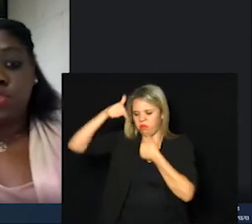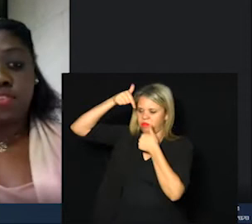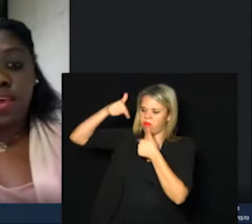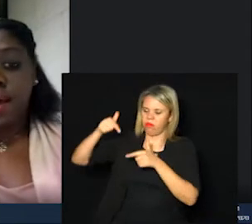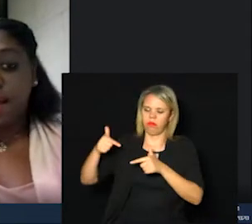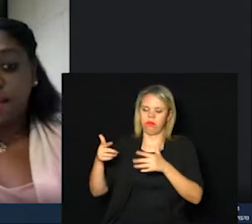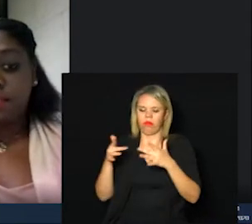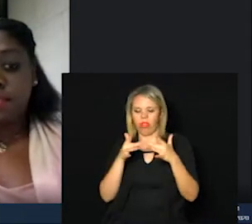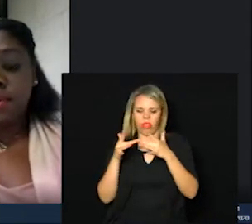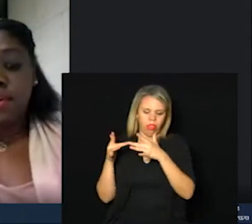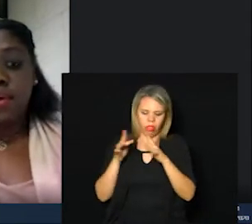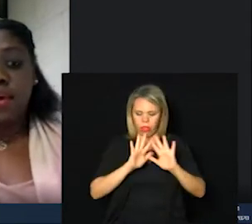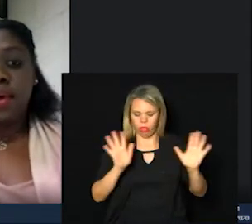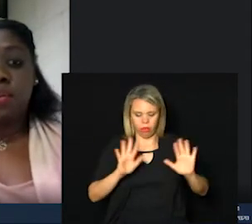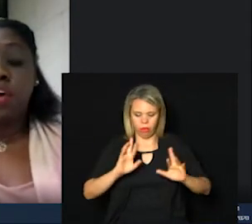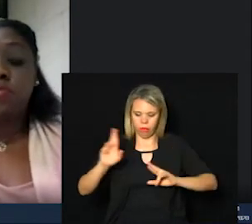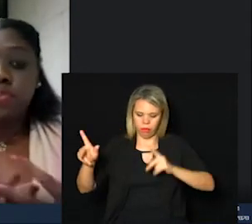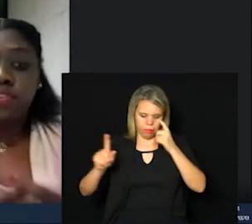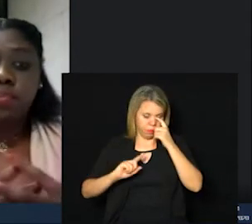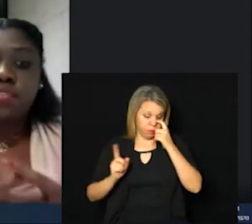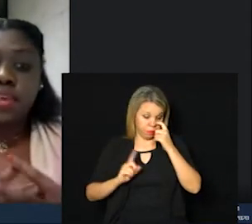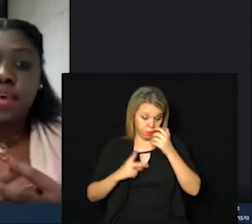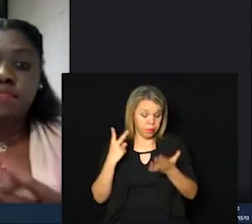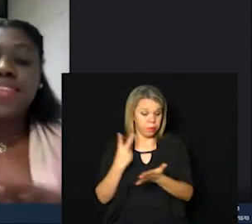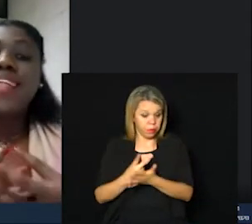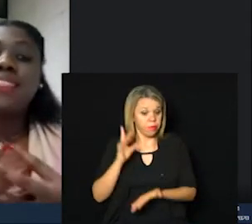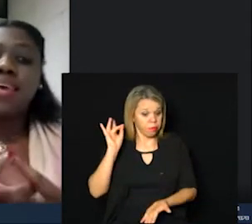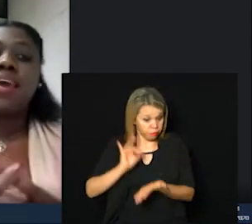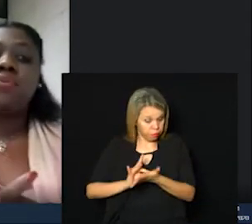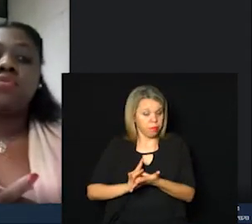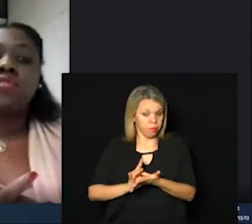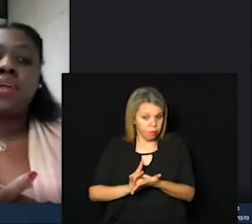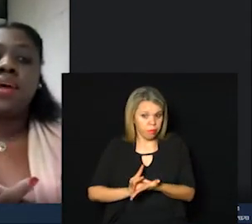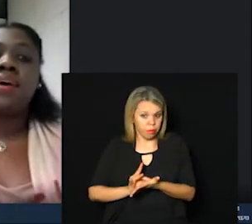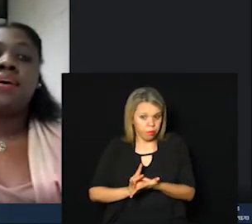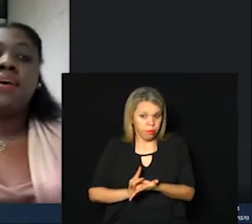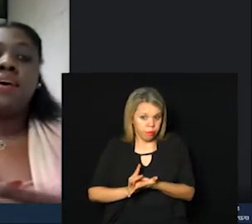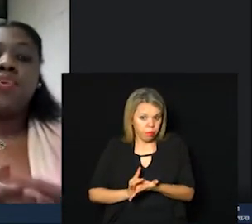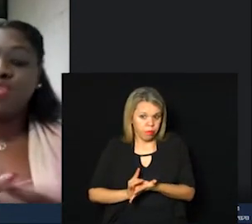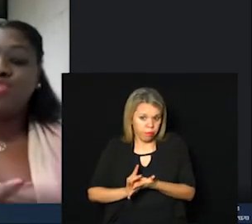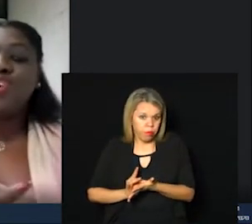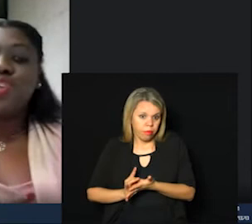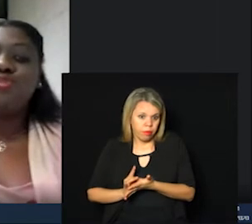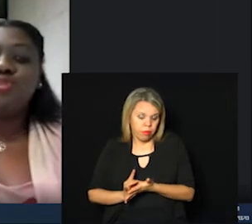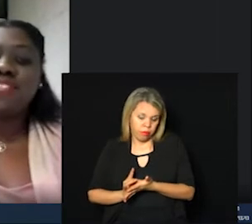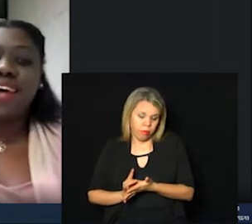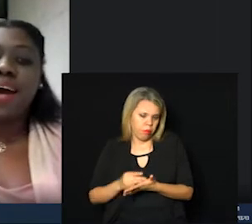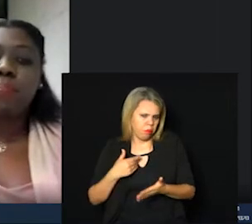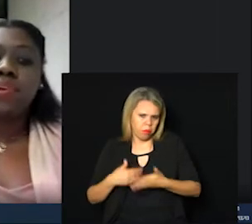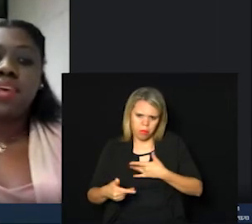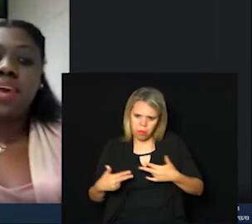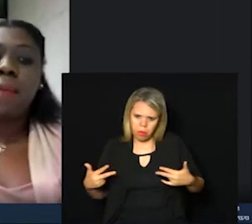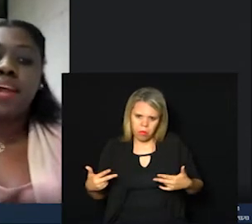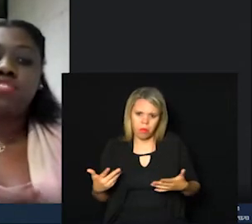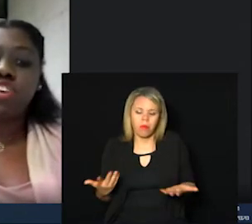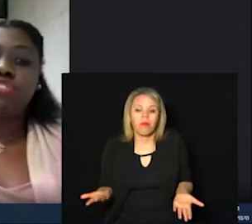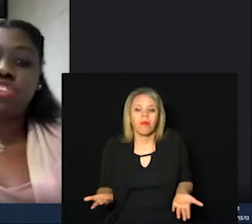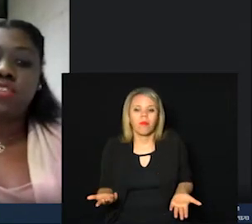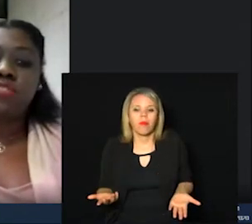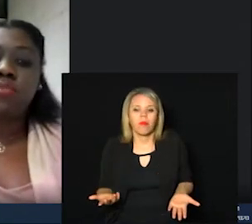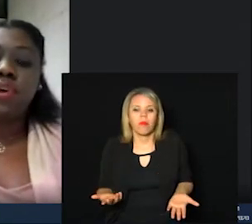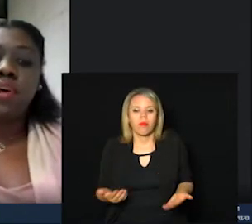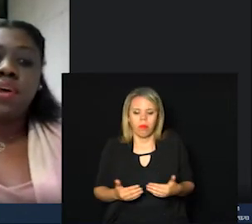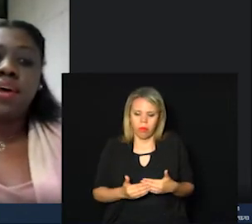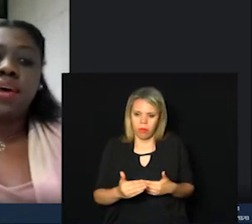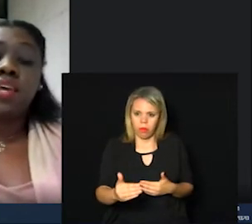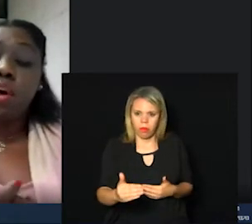relações sociais. Nós precisamos ser verdadeiros, né? Custe o que nos custar, porque é a partir